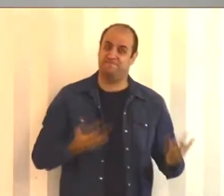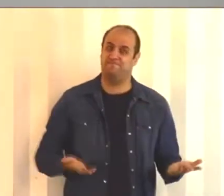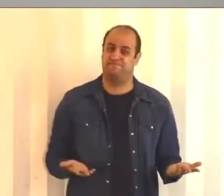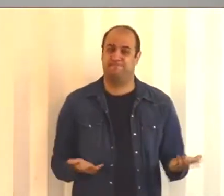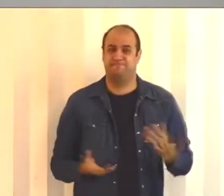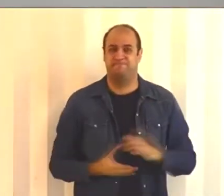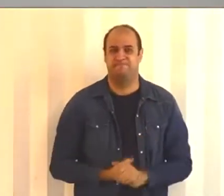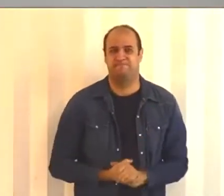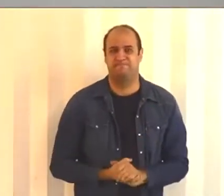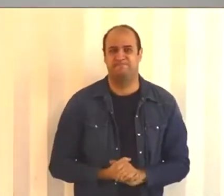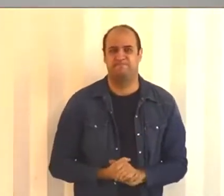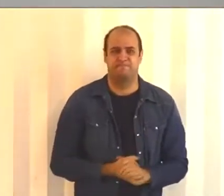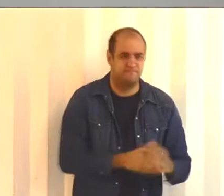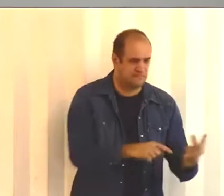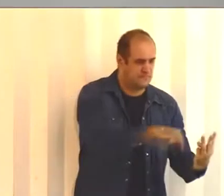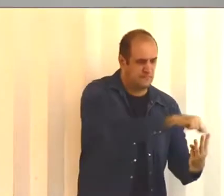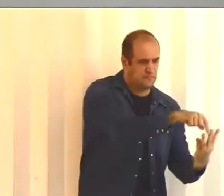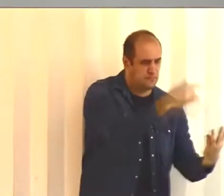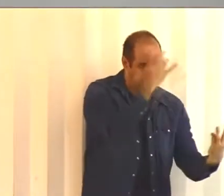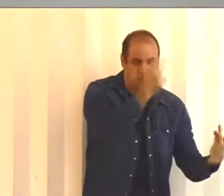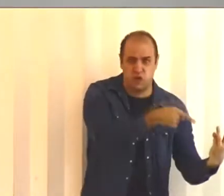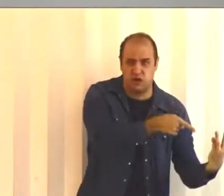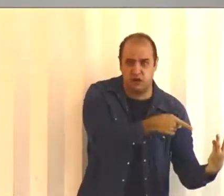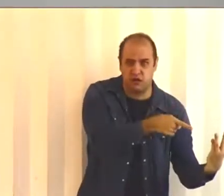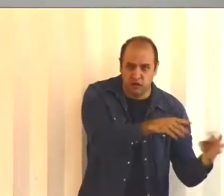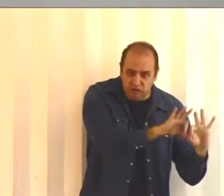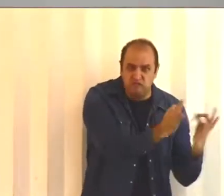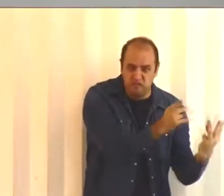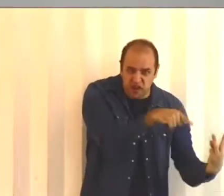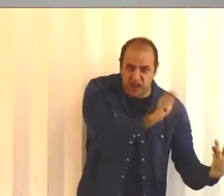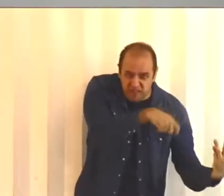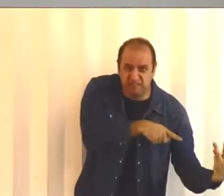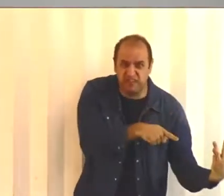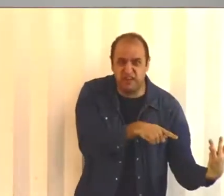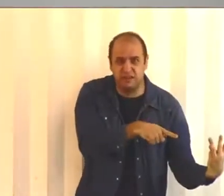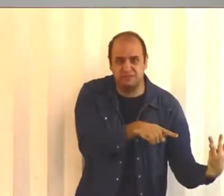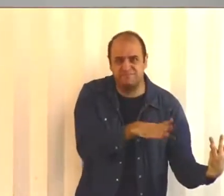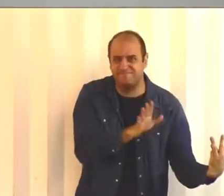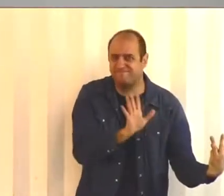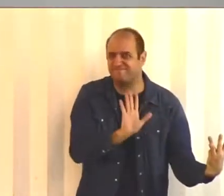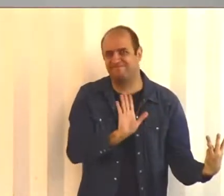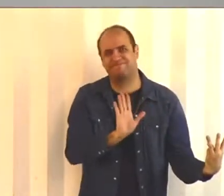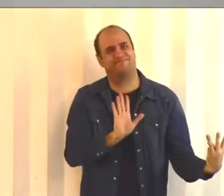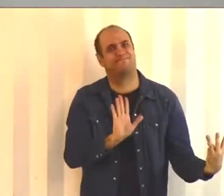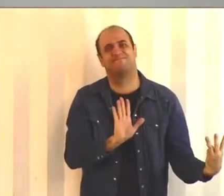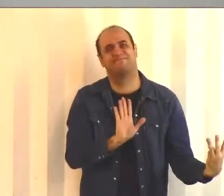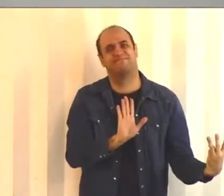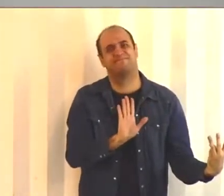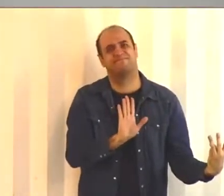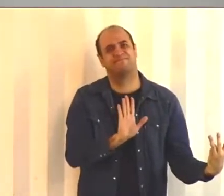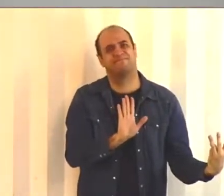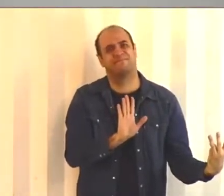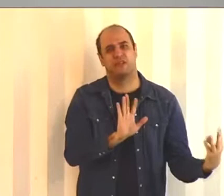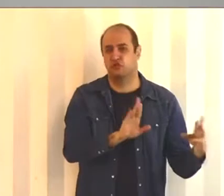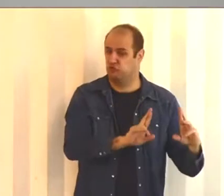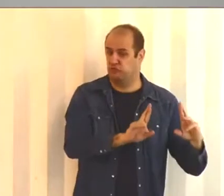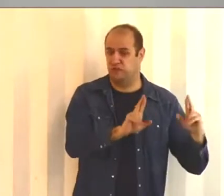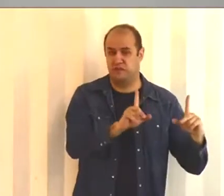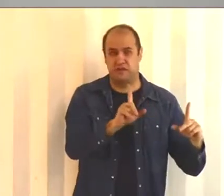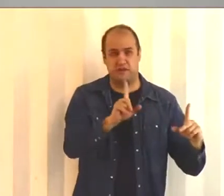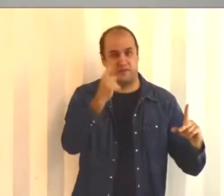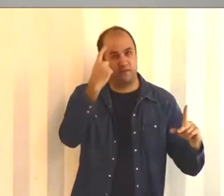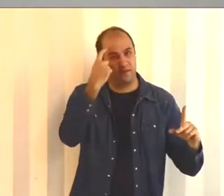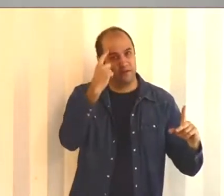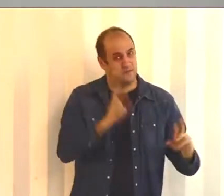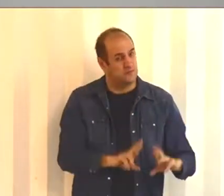2 ou 3 pessoas reunidas dentro de uma casa, não é isso que significa ser família, mas para nós no Ocidente é. As